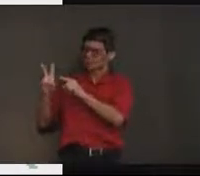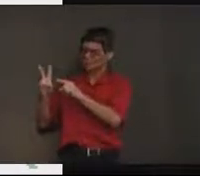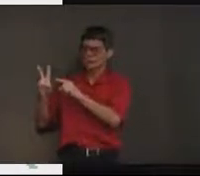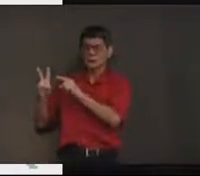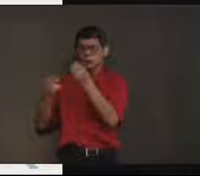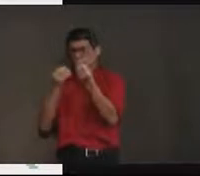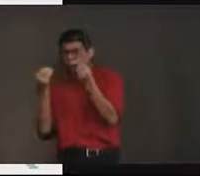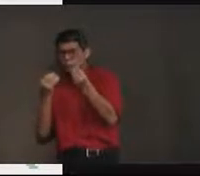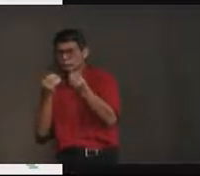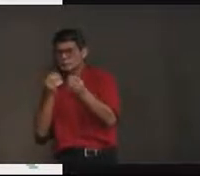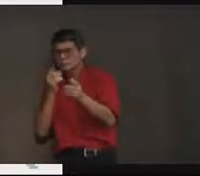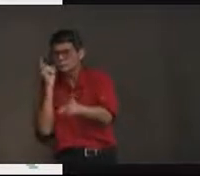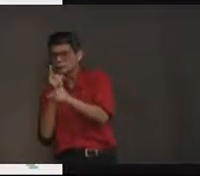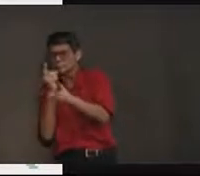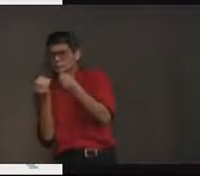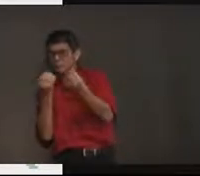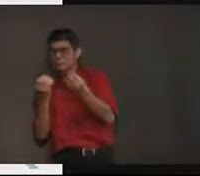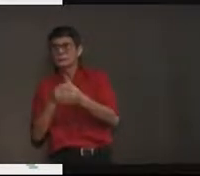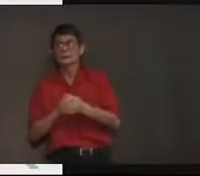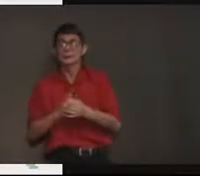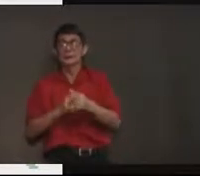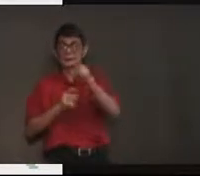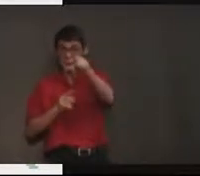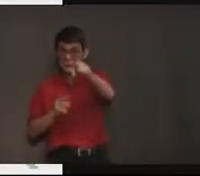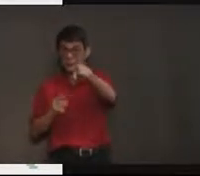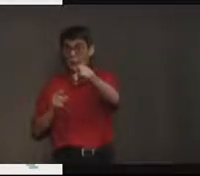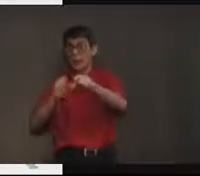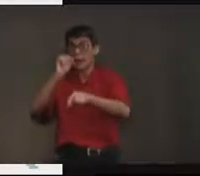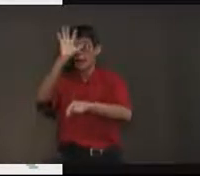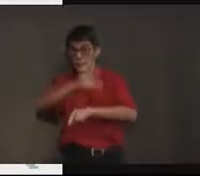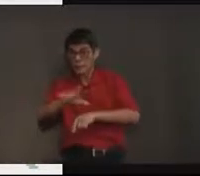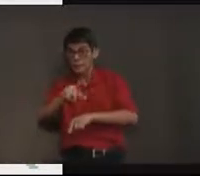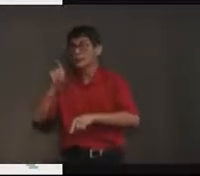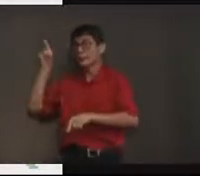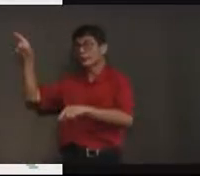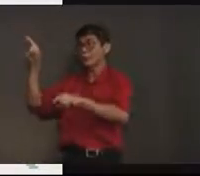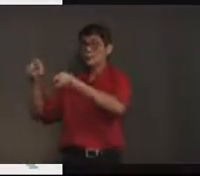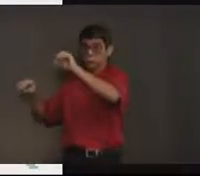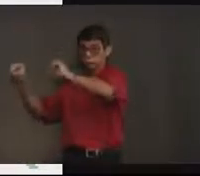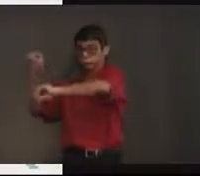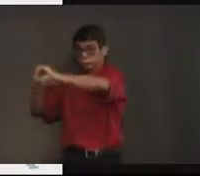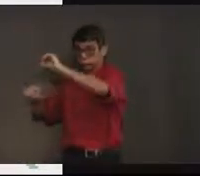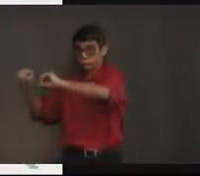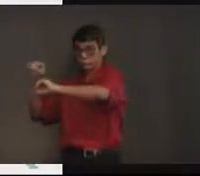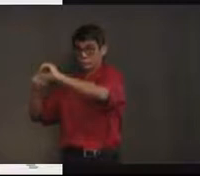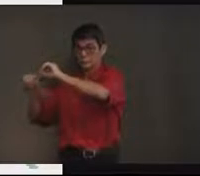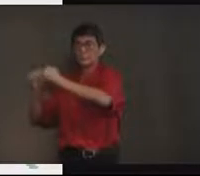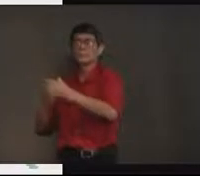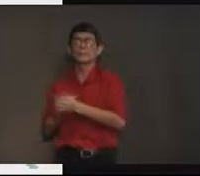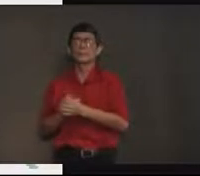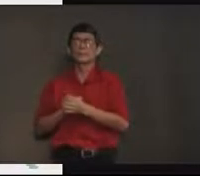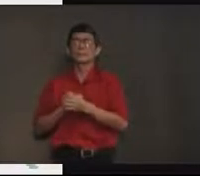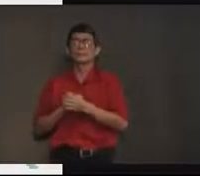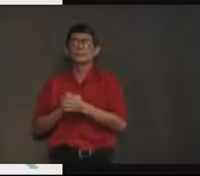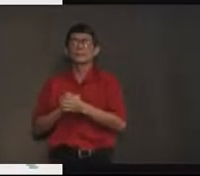aqui tal que o pessoal ver no laboratório e o pessoal joga no